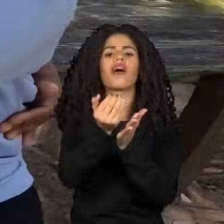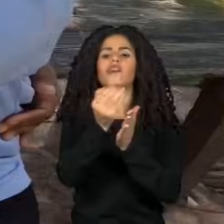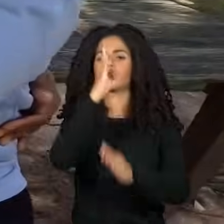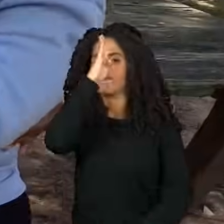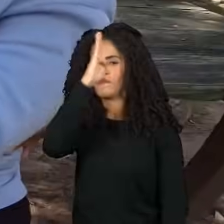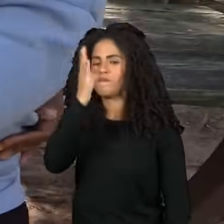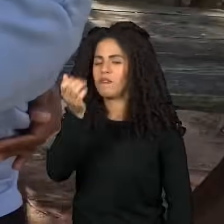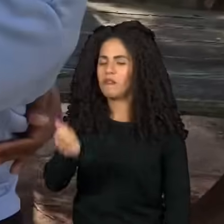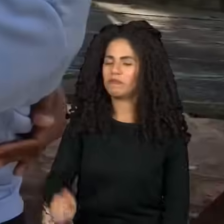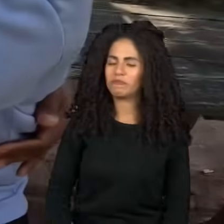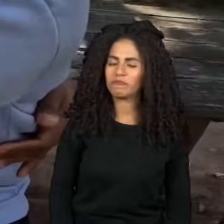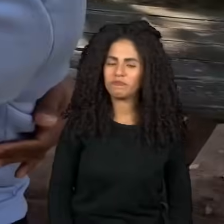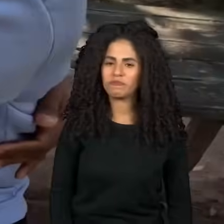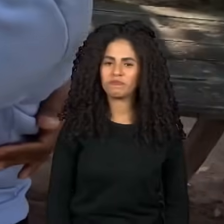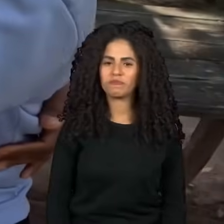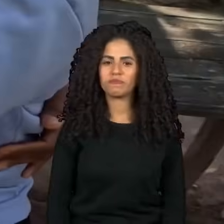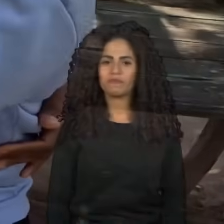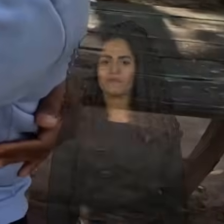principais, hein?